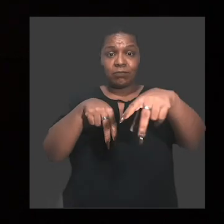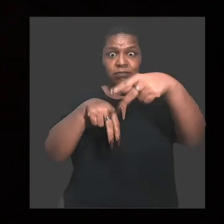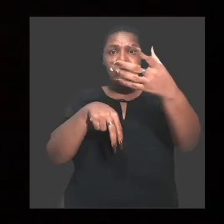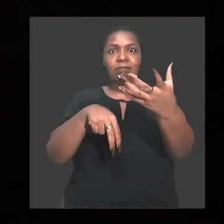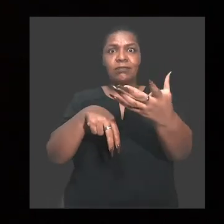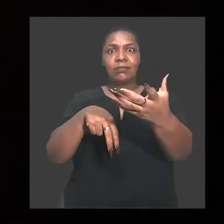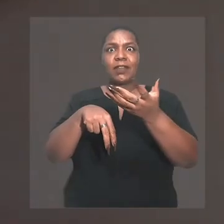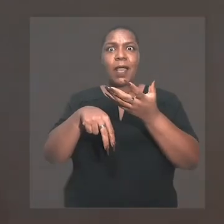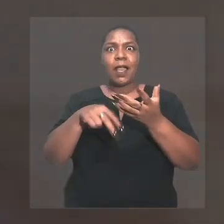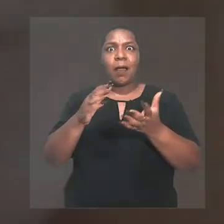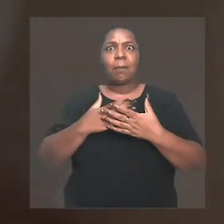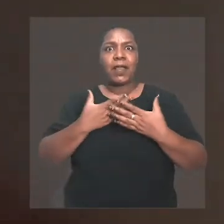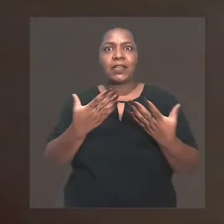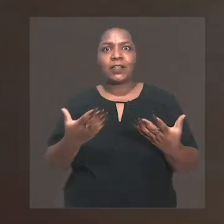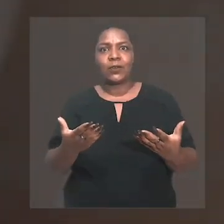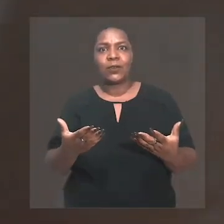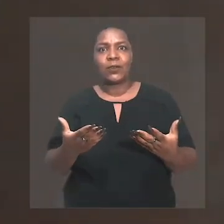E aí você apareceu.